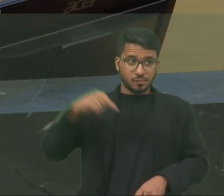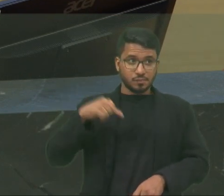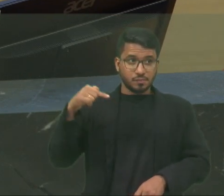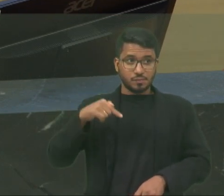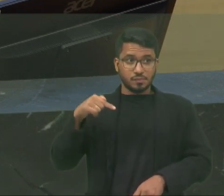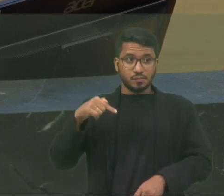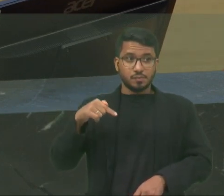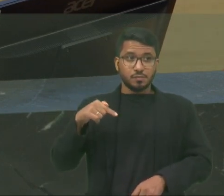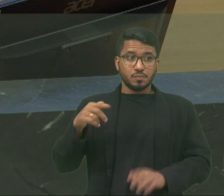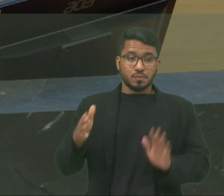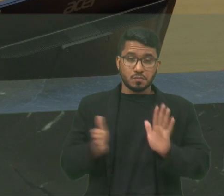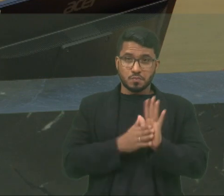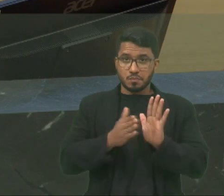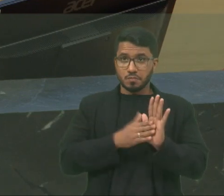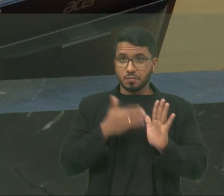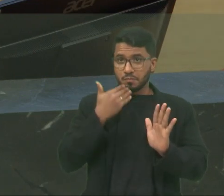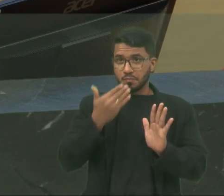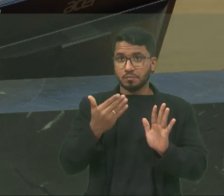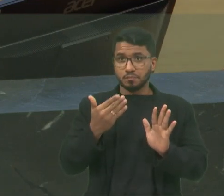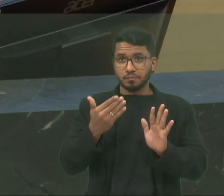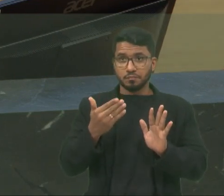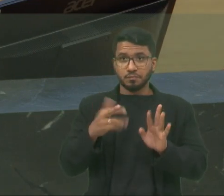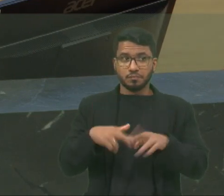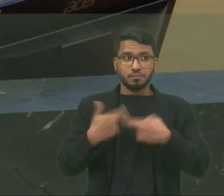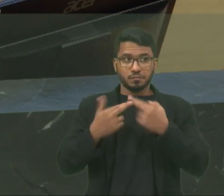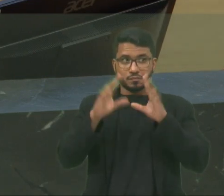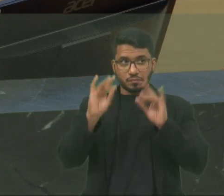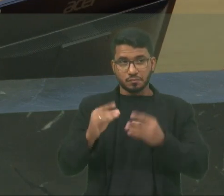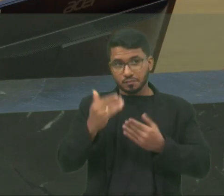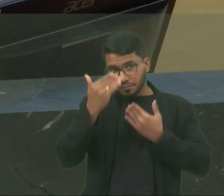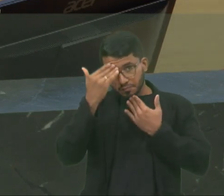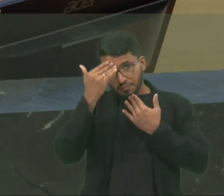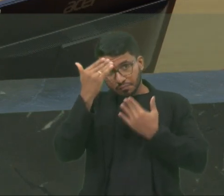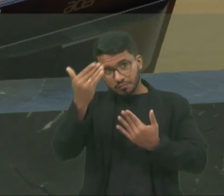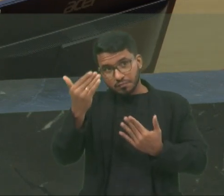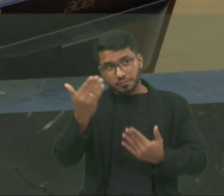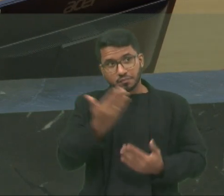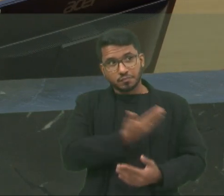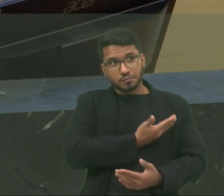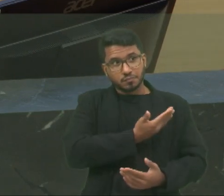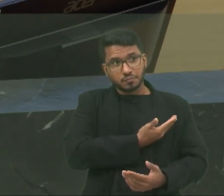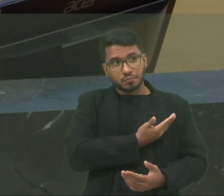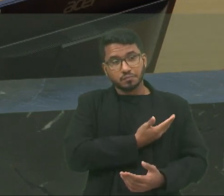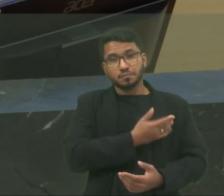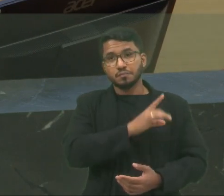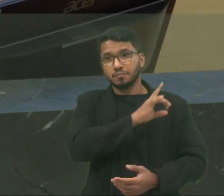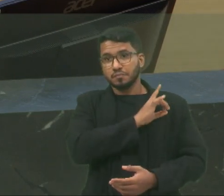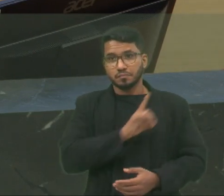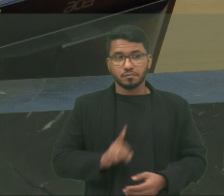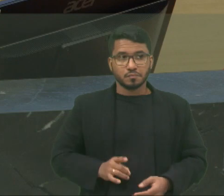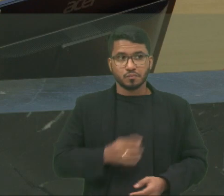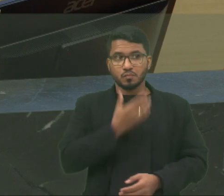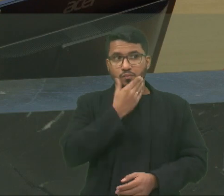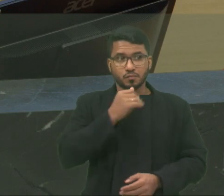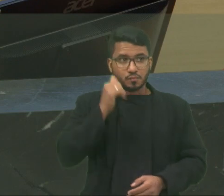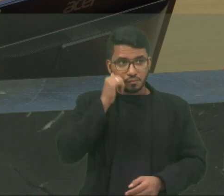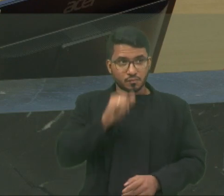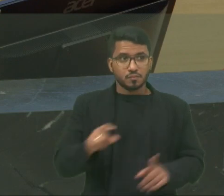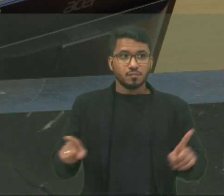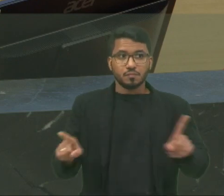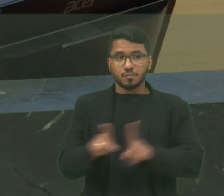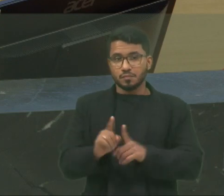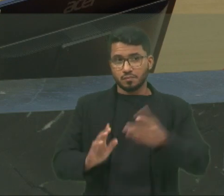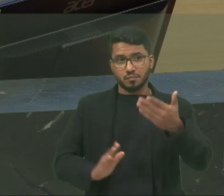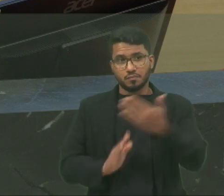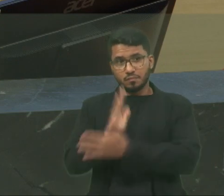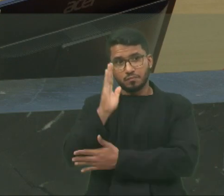fomos os proponentes desta homenagem, agradecer aos nobres amigos e amigas deputados e deputadas que também